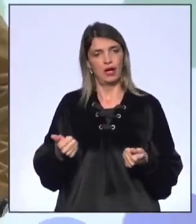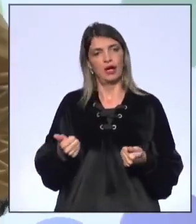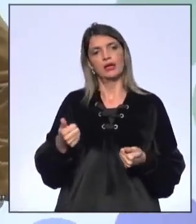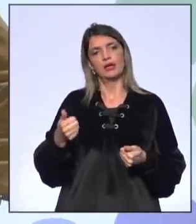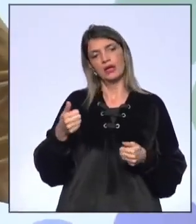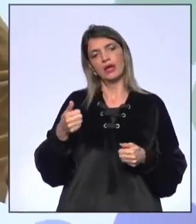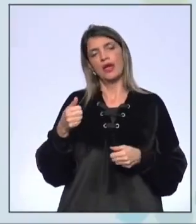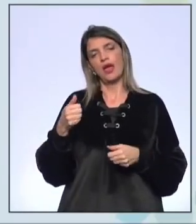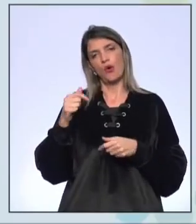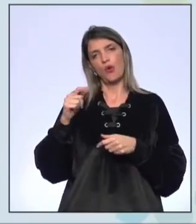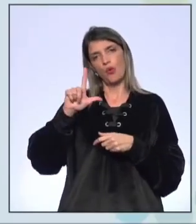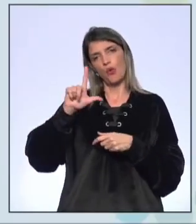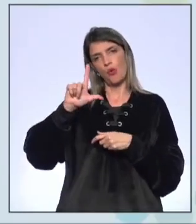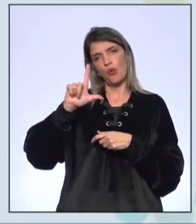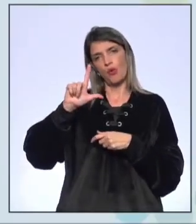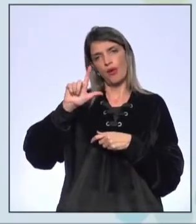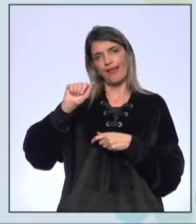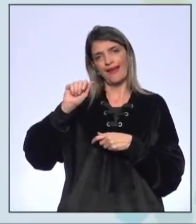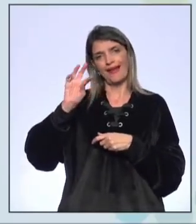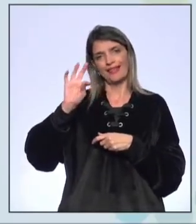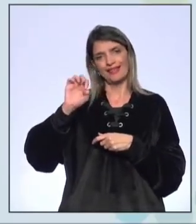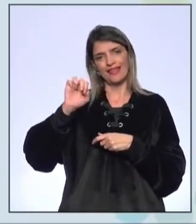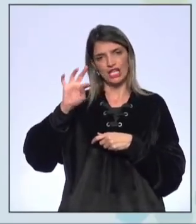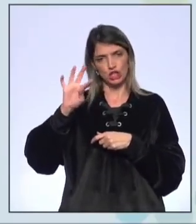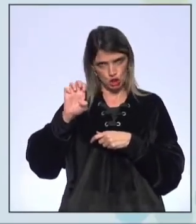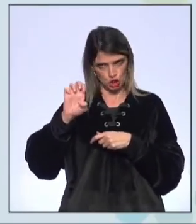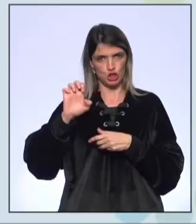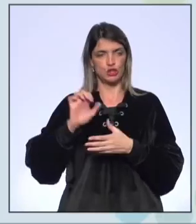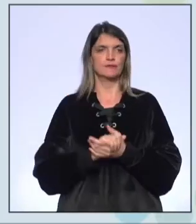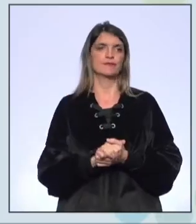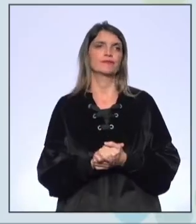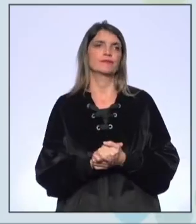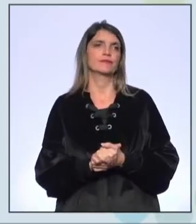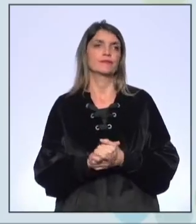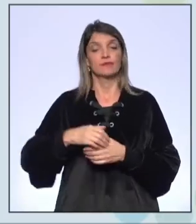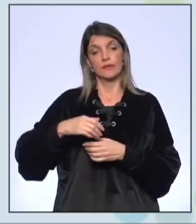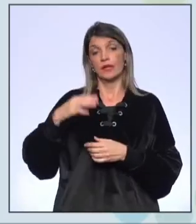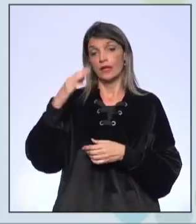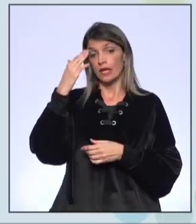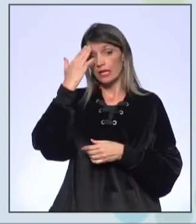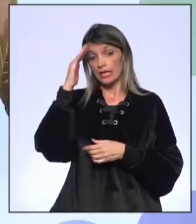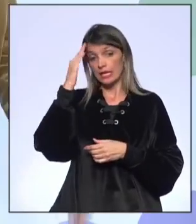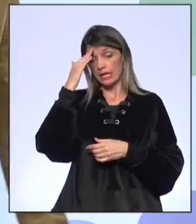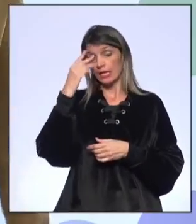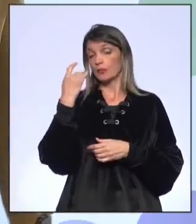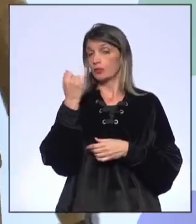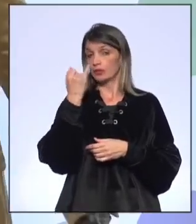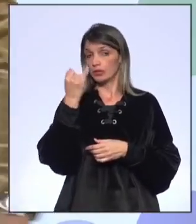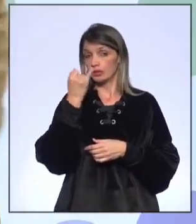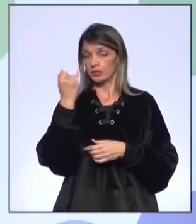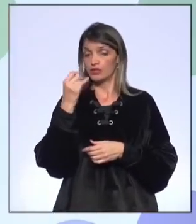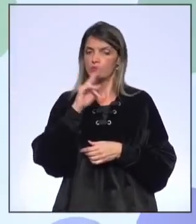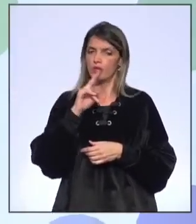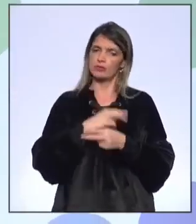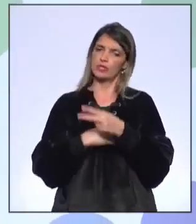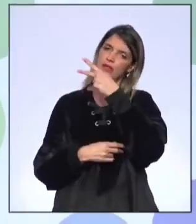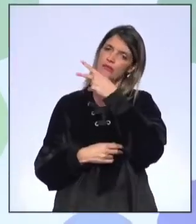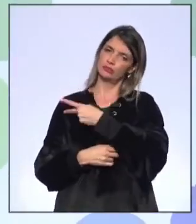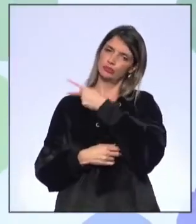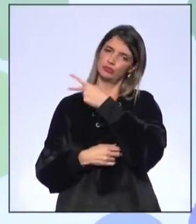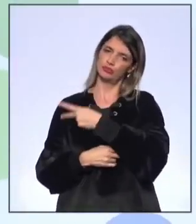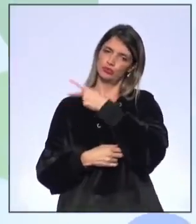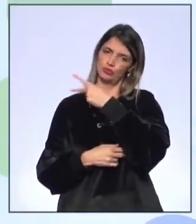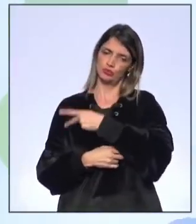Certo? Entendeu as duas diferenças, pessoal? Isso é importante entender, tá? Você usar o que macete e usar o que mole.